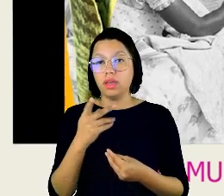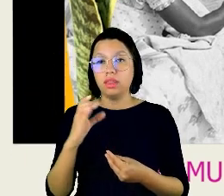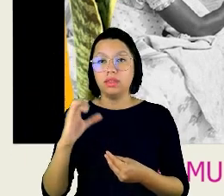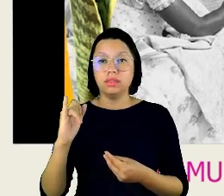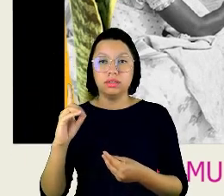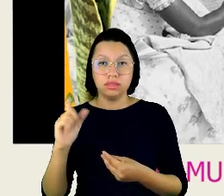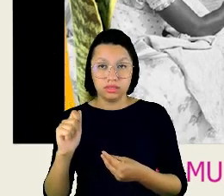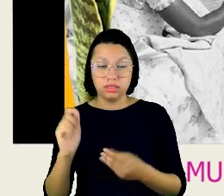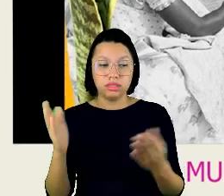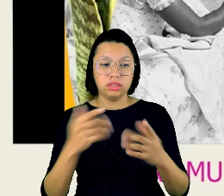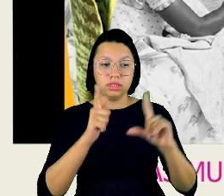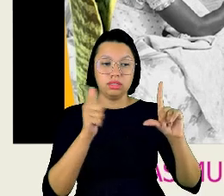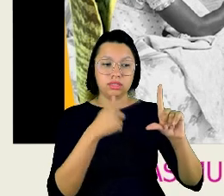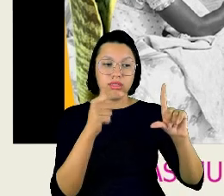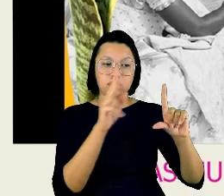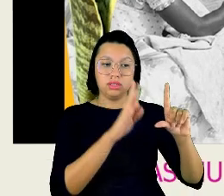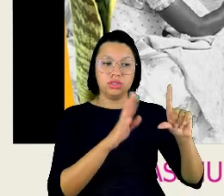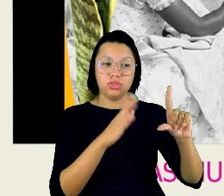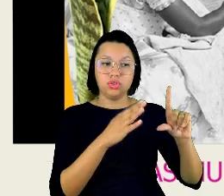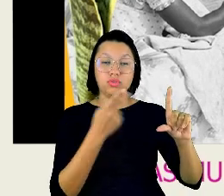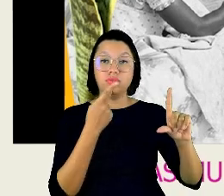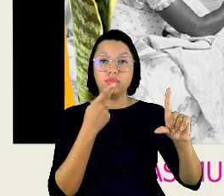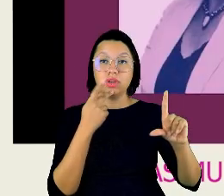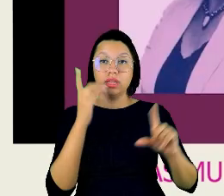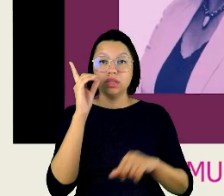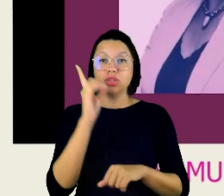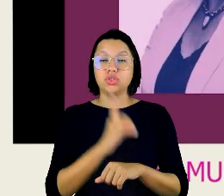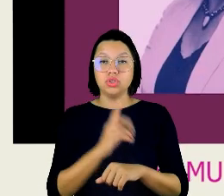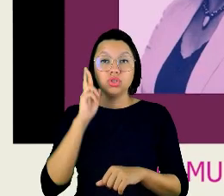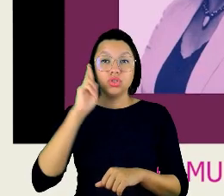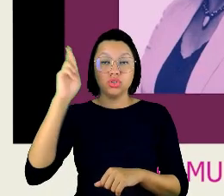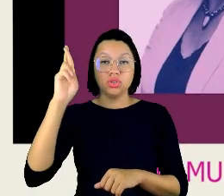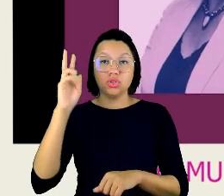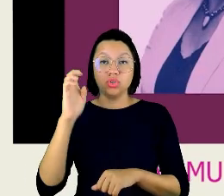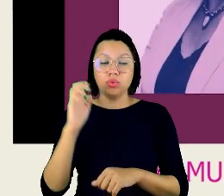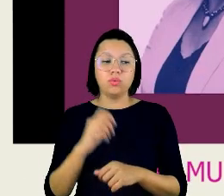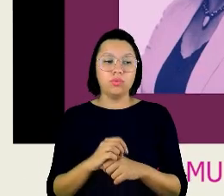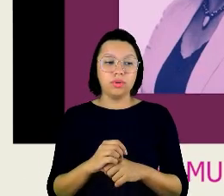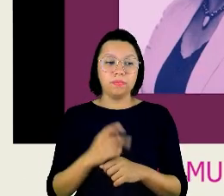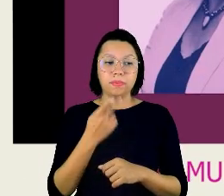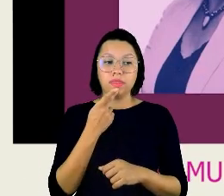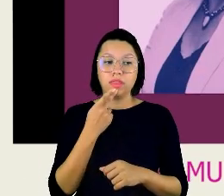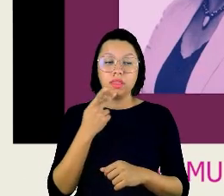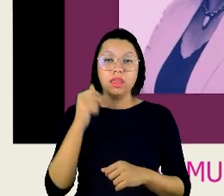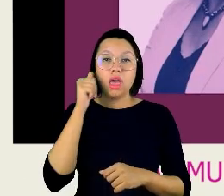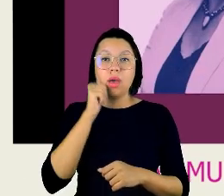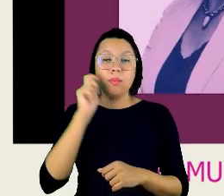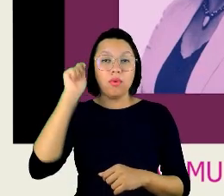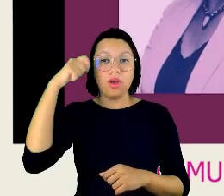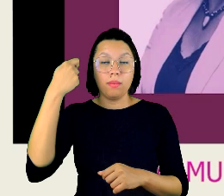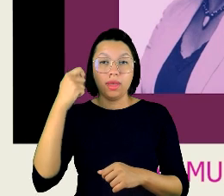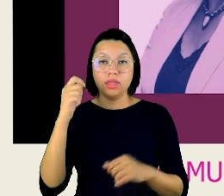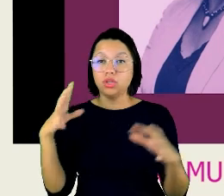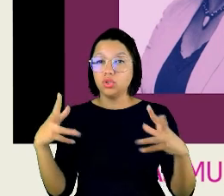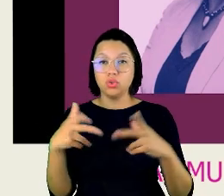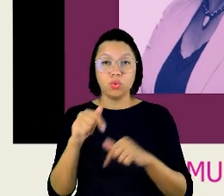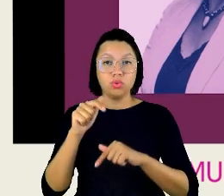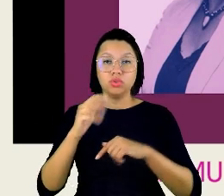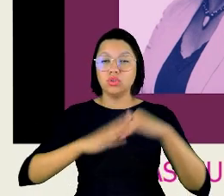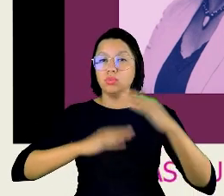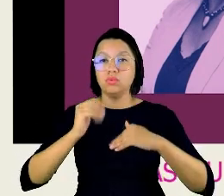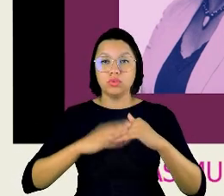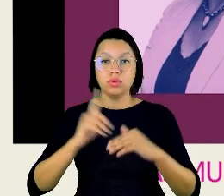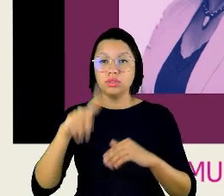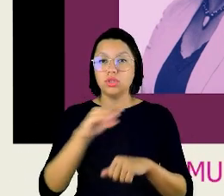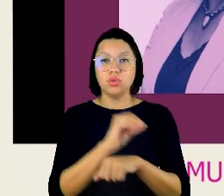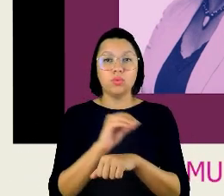nesse slide que fala, né, da diretora executiva do CERT, a mulher negra está em todas as profissões em que o cuidado, seja da